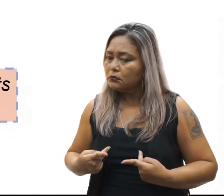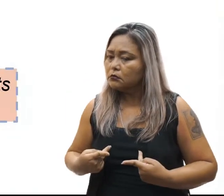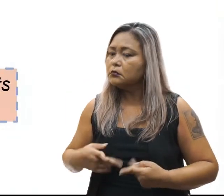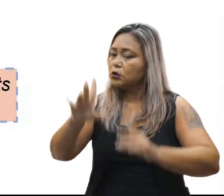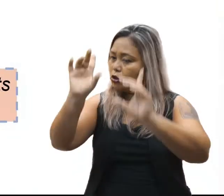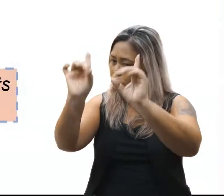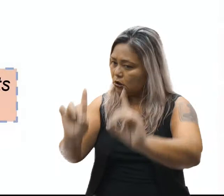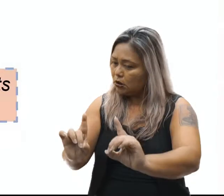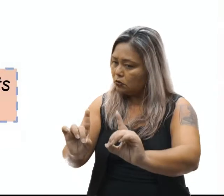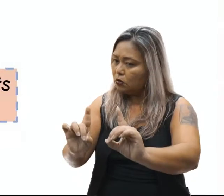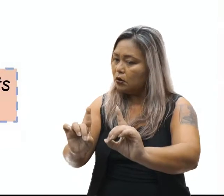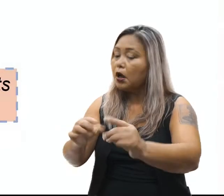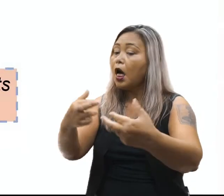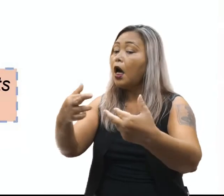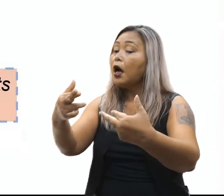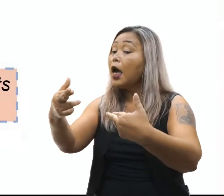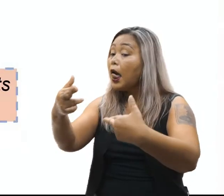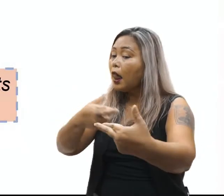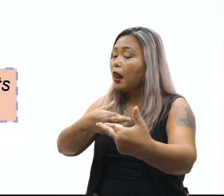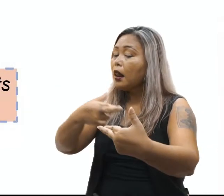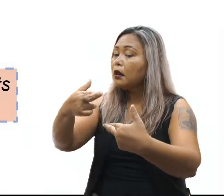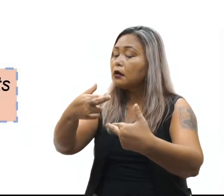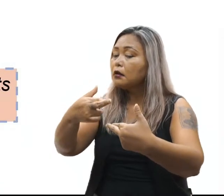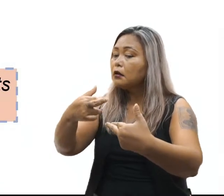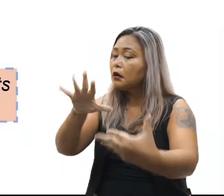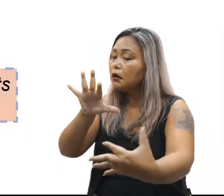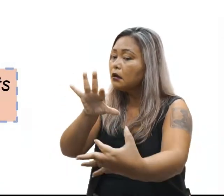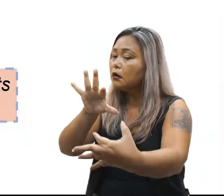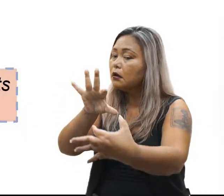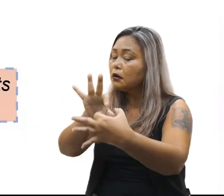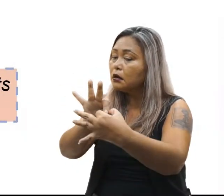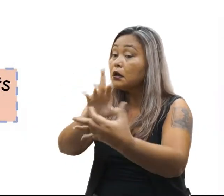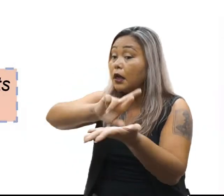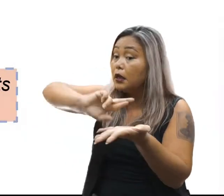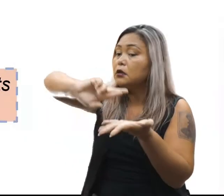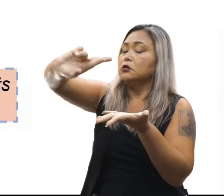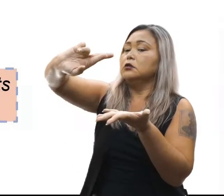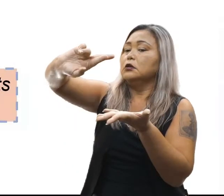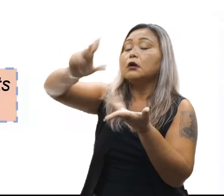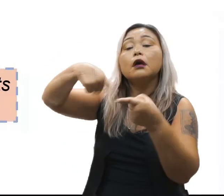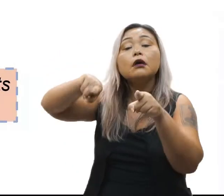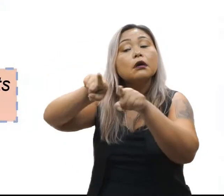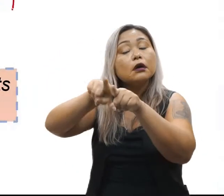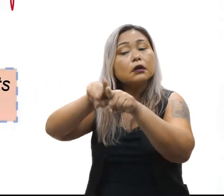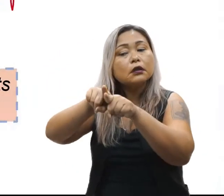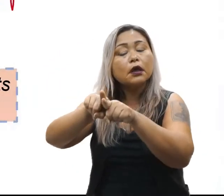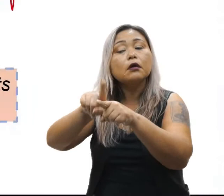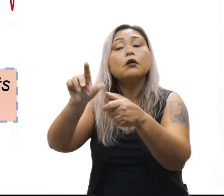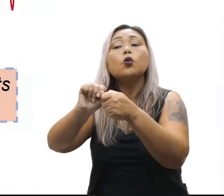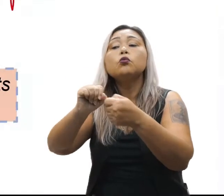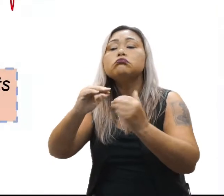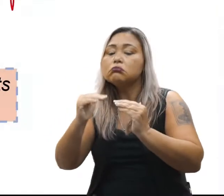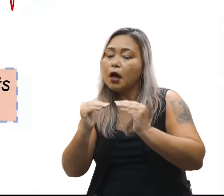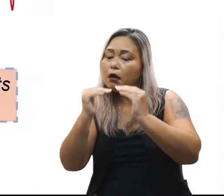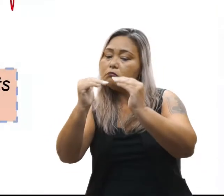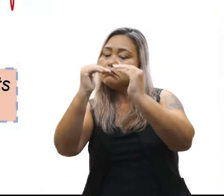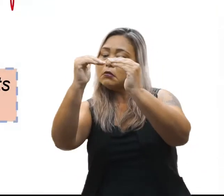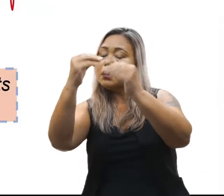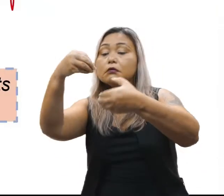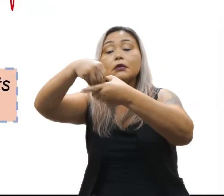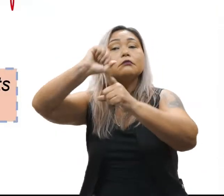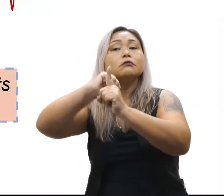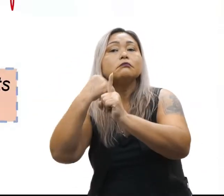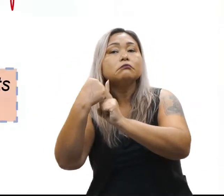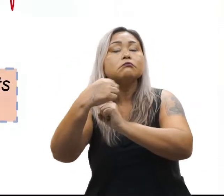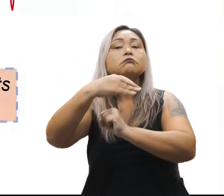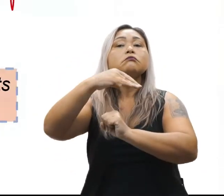direitos relacionado também à questão da religião e também a sua posição na sociedade. Então,